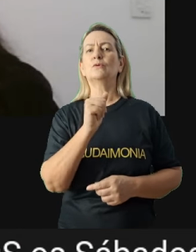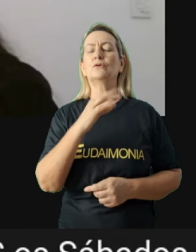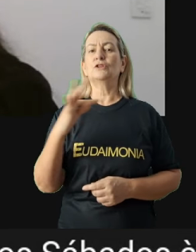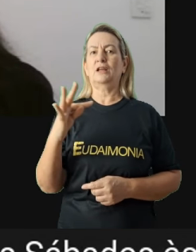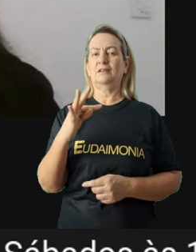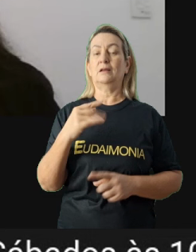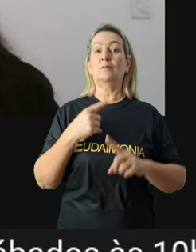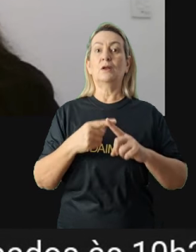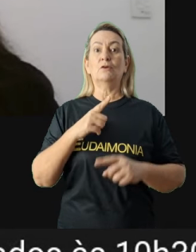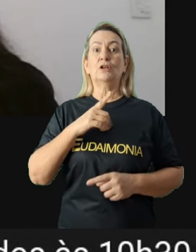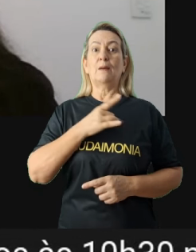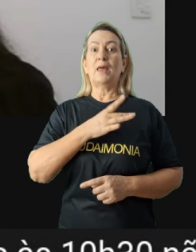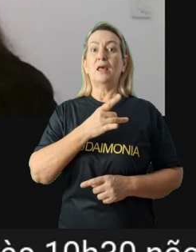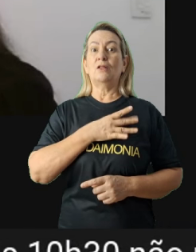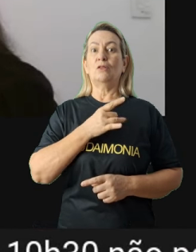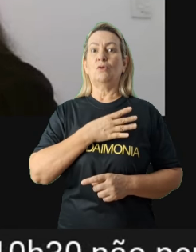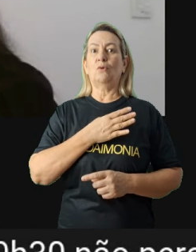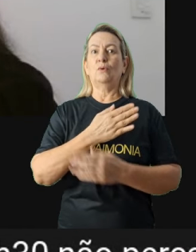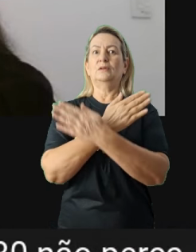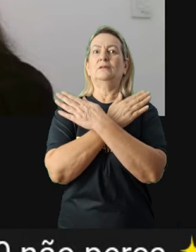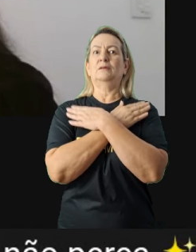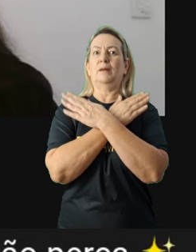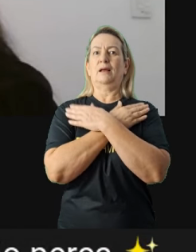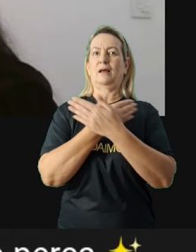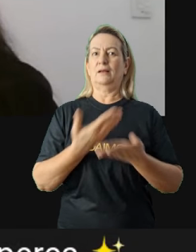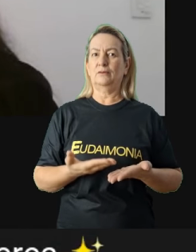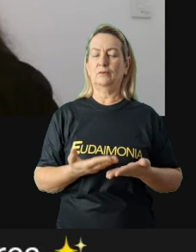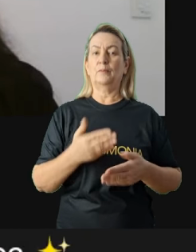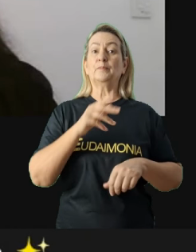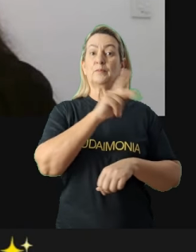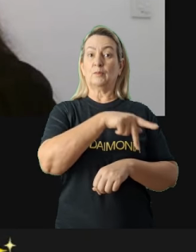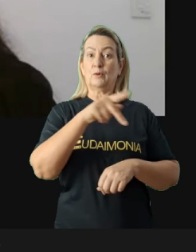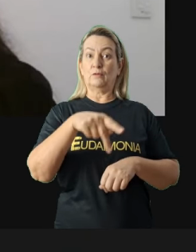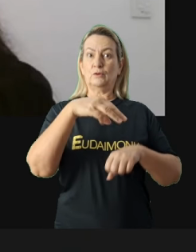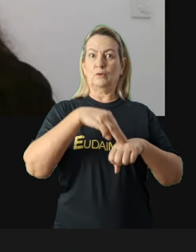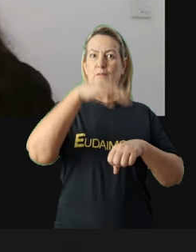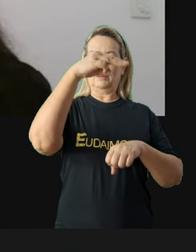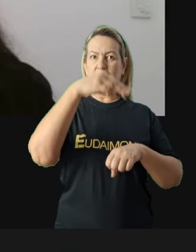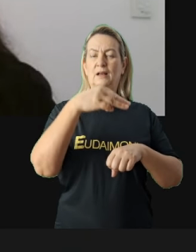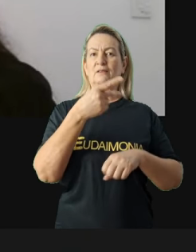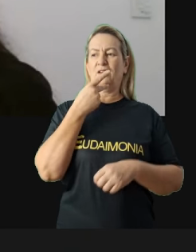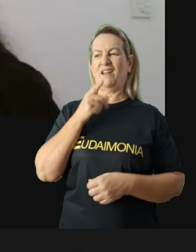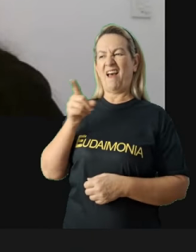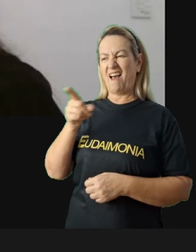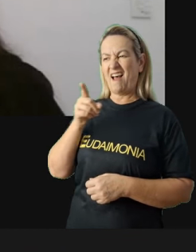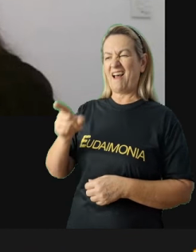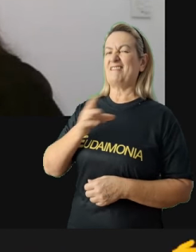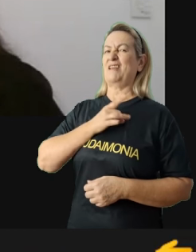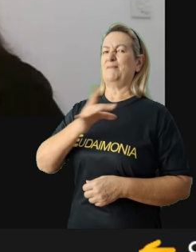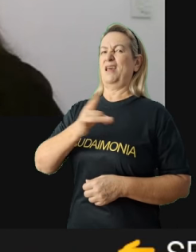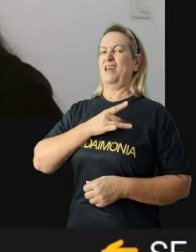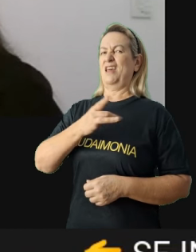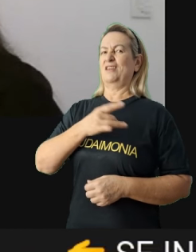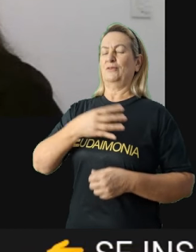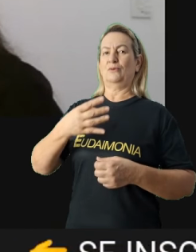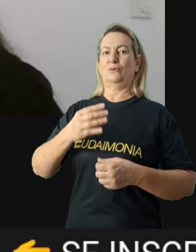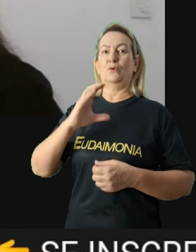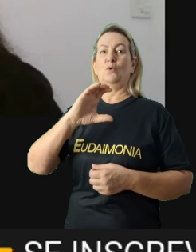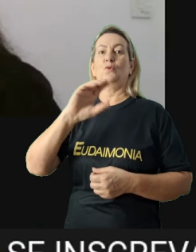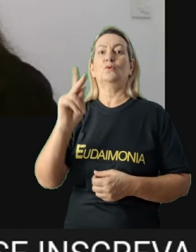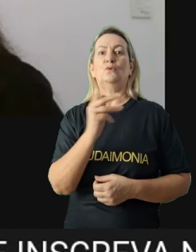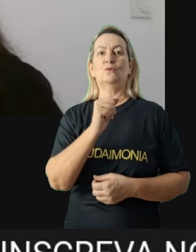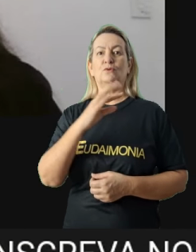essa. Por que eu conheci o ChatGPT? Porque eu tinha medo de ficar desempregado. Né? Os meus professores de mestrado que sabem